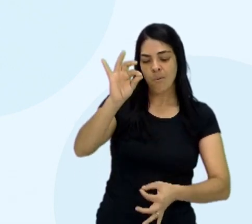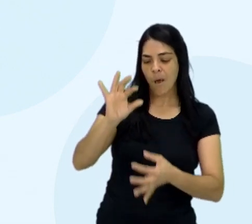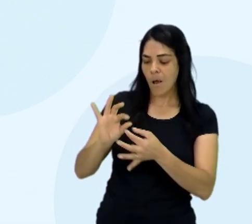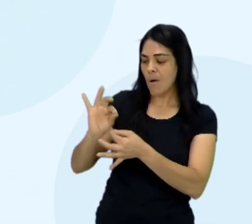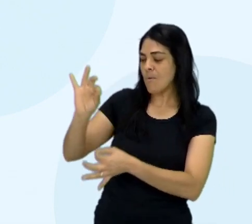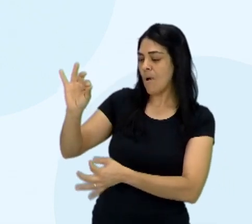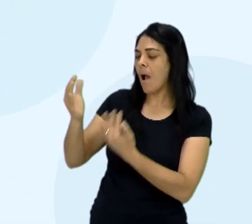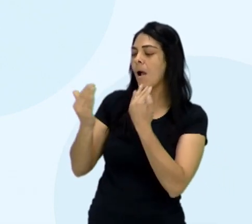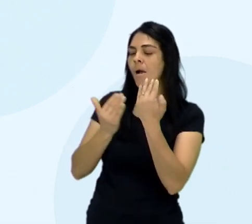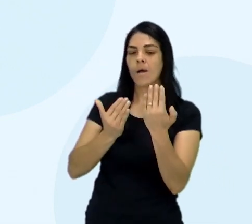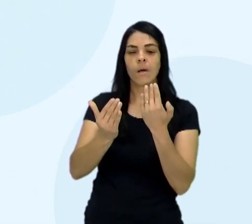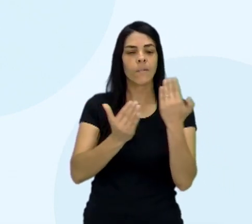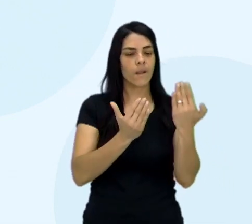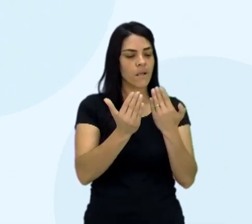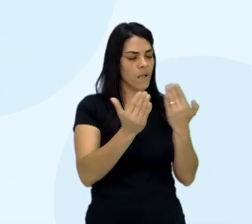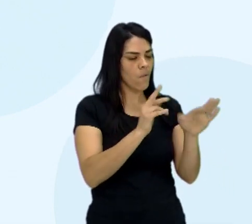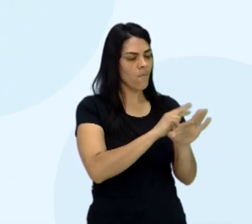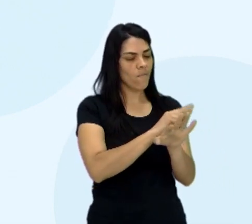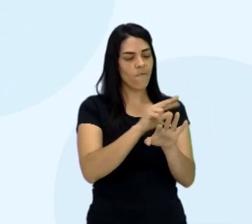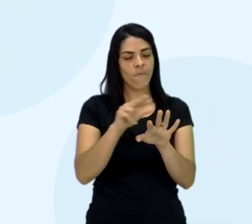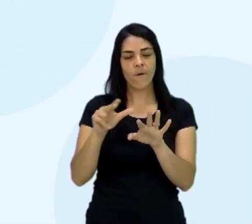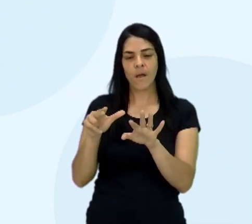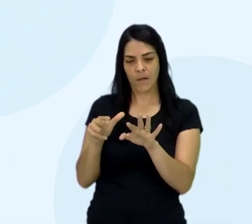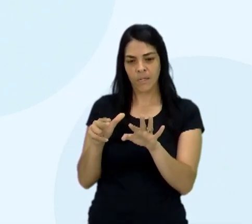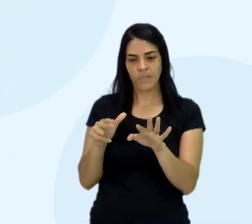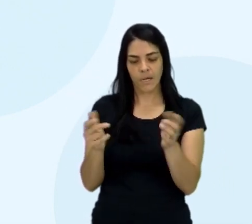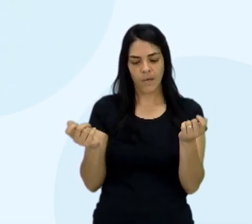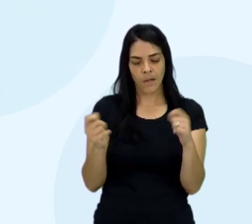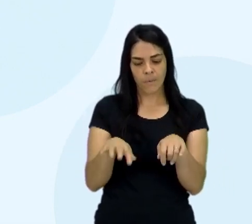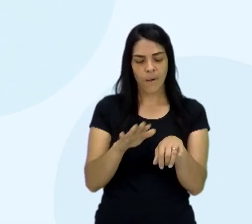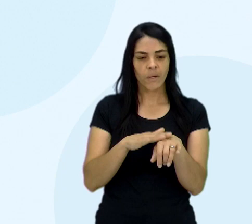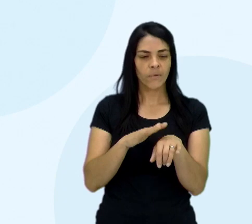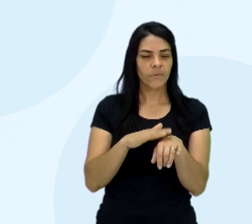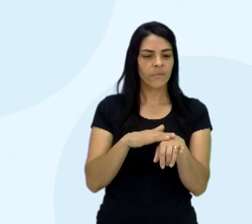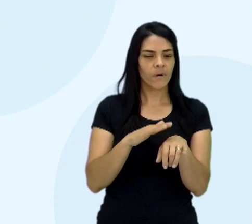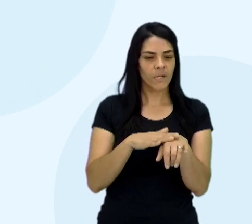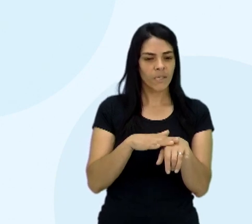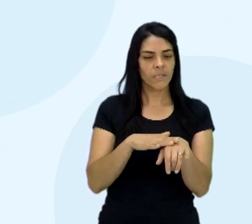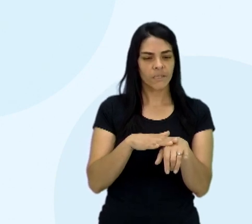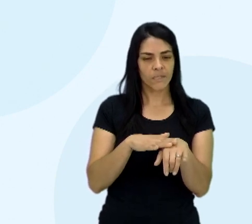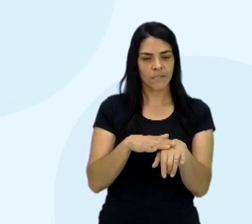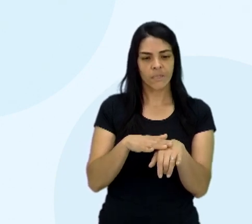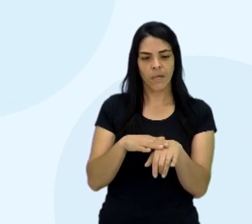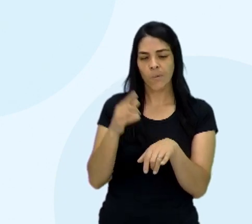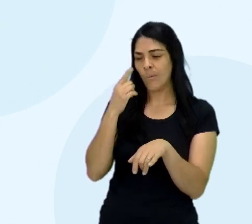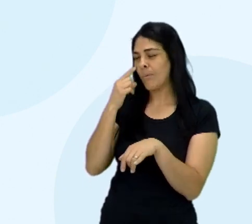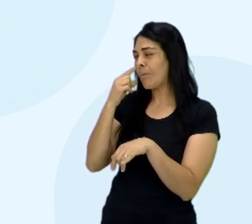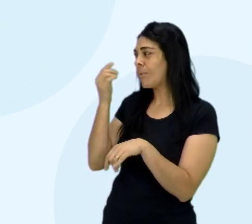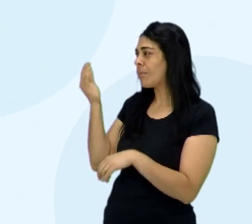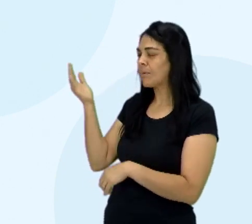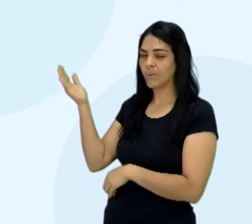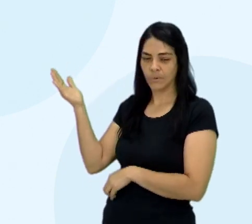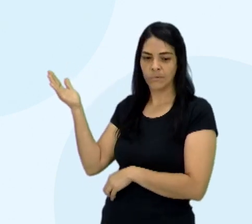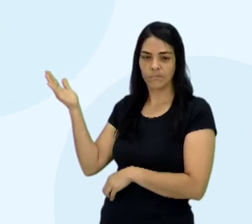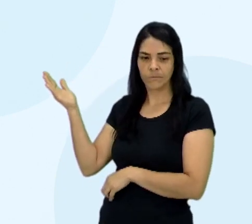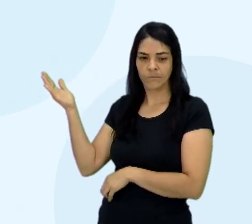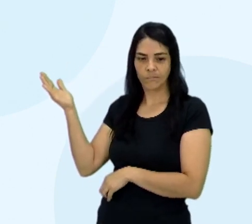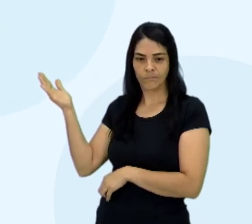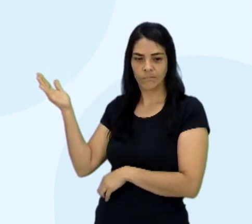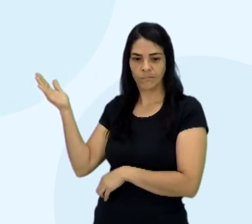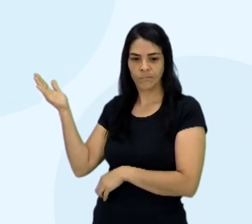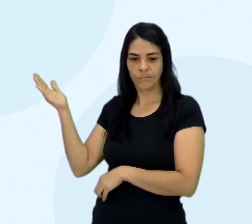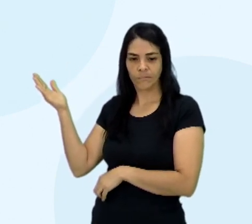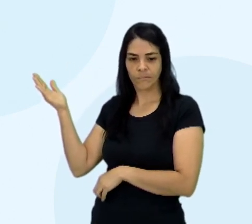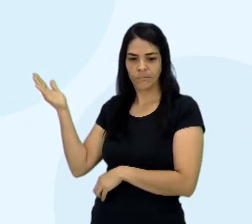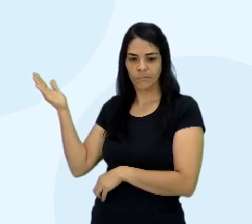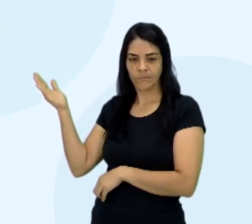gente pode fazer várias comparações. Você pode fazer o tamanho aqui por esse, então este tamanho também tem que